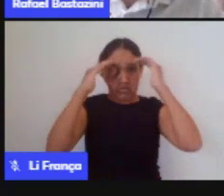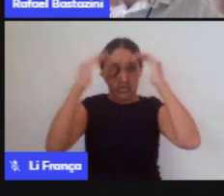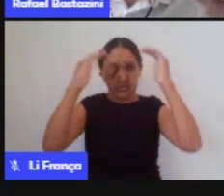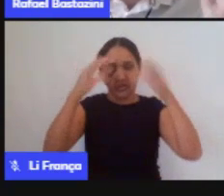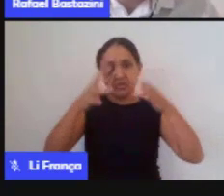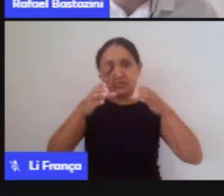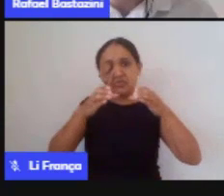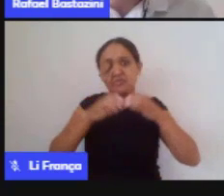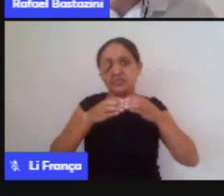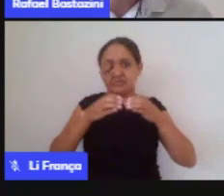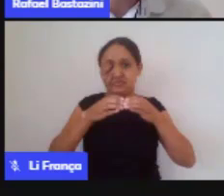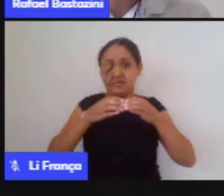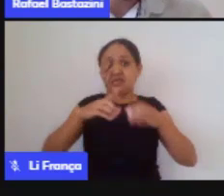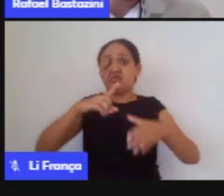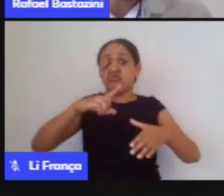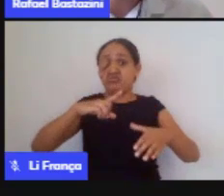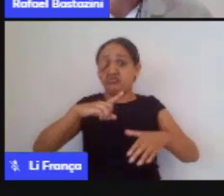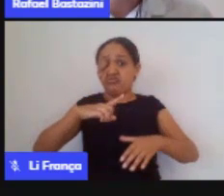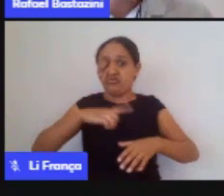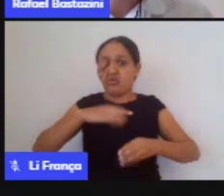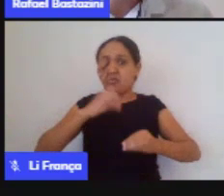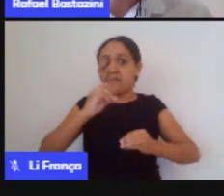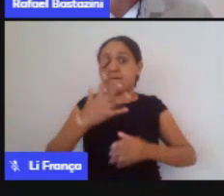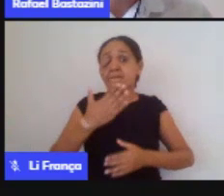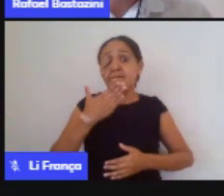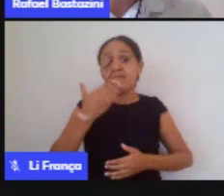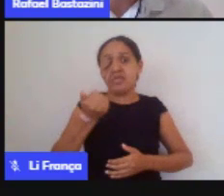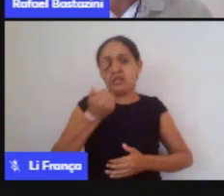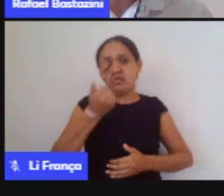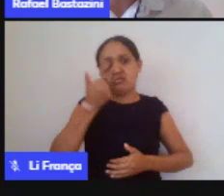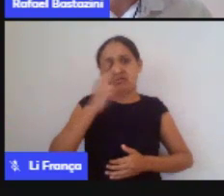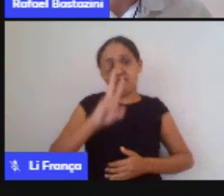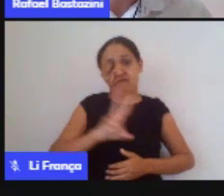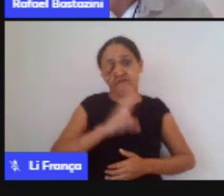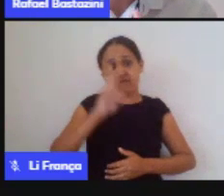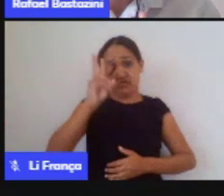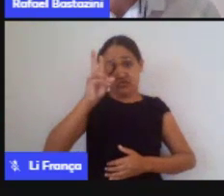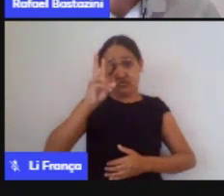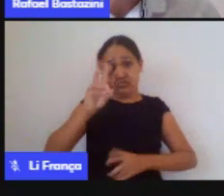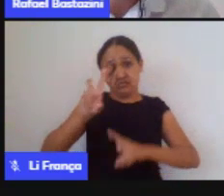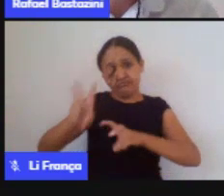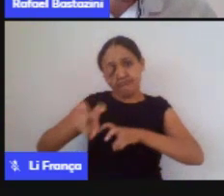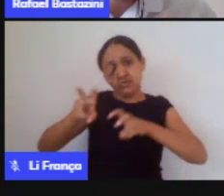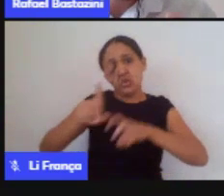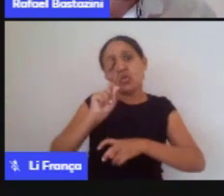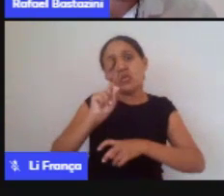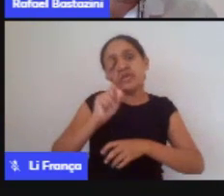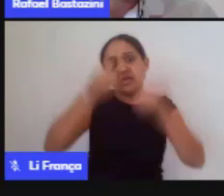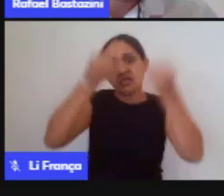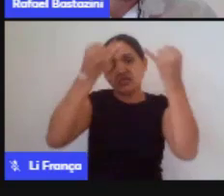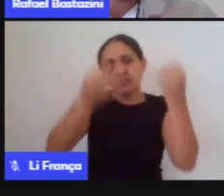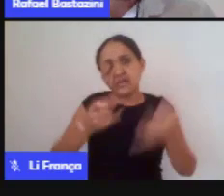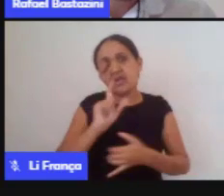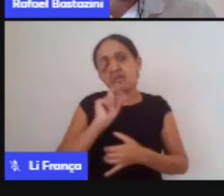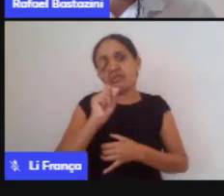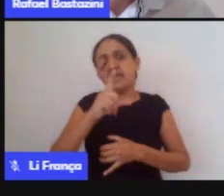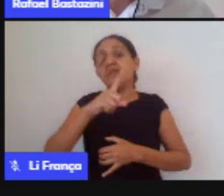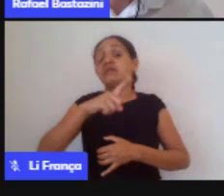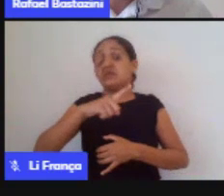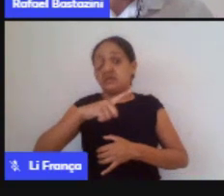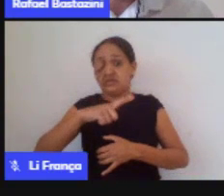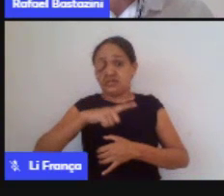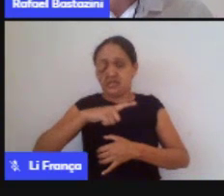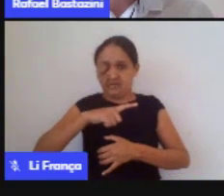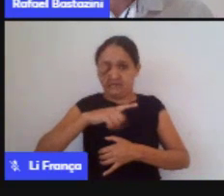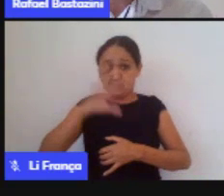havia um processo de valorização das suas terras. Então, o que eu quero dizer com isso é que houve, durante esse período,